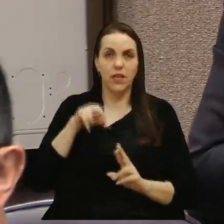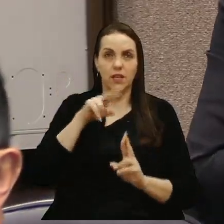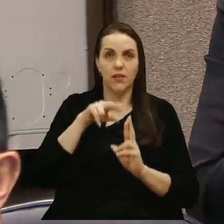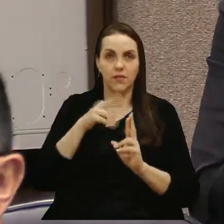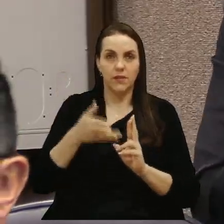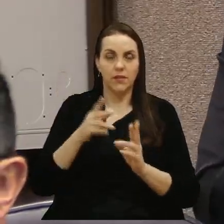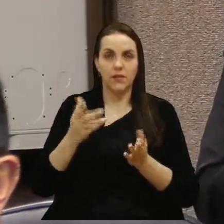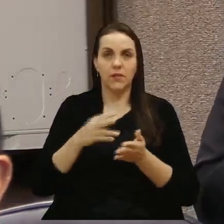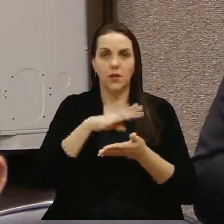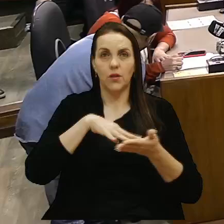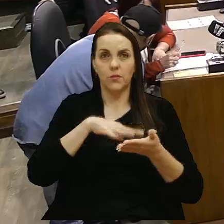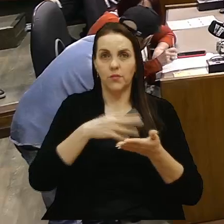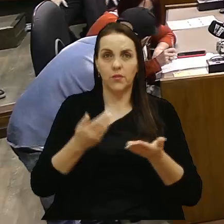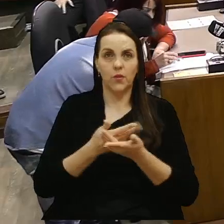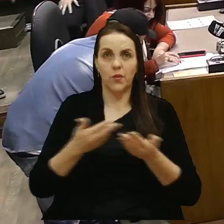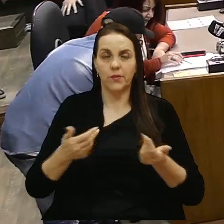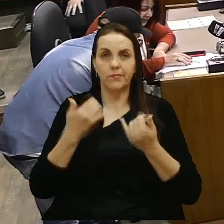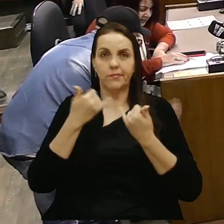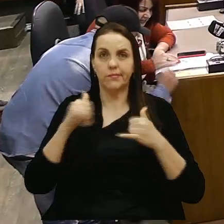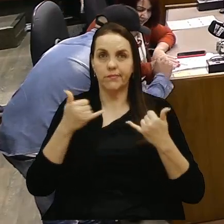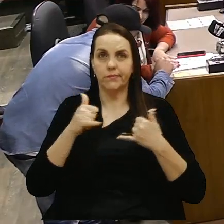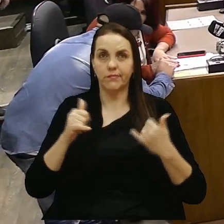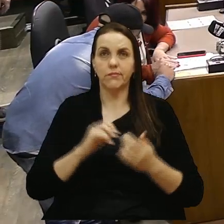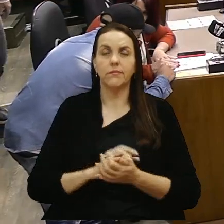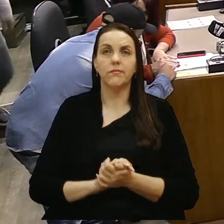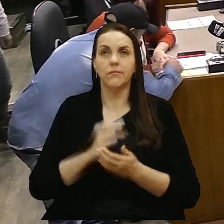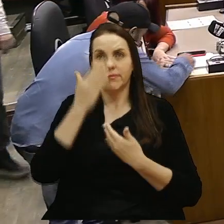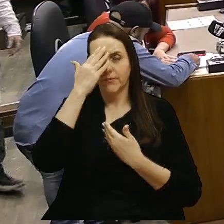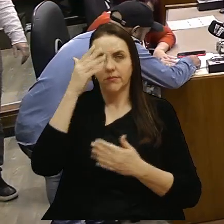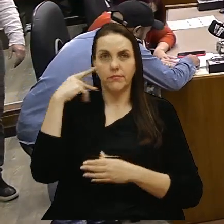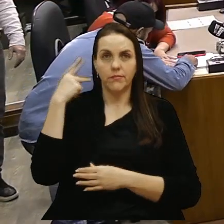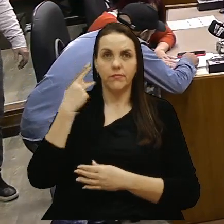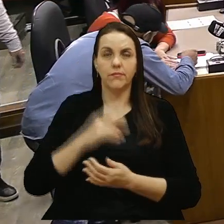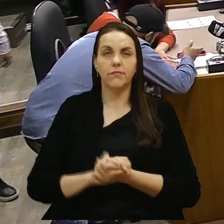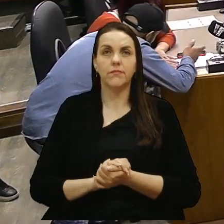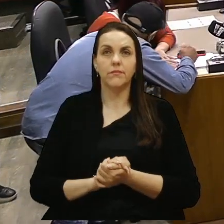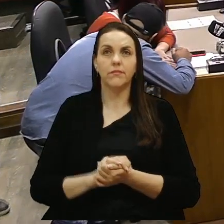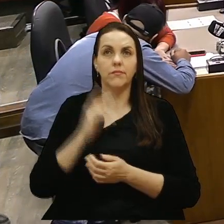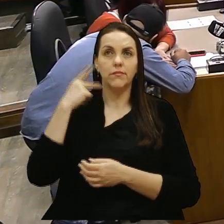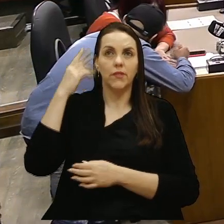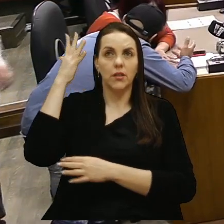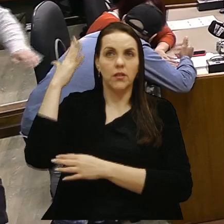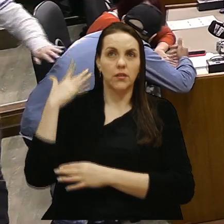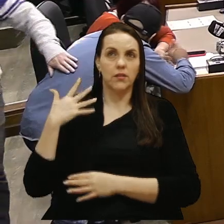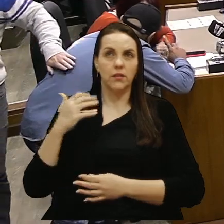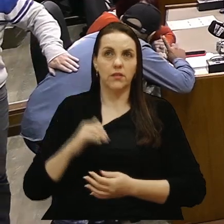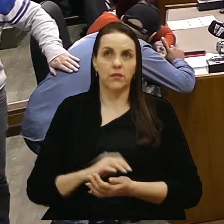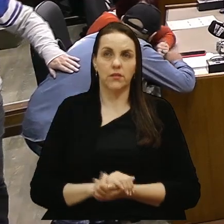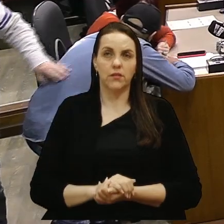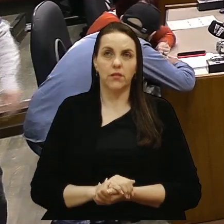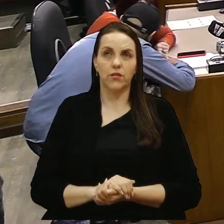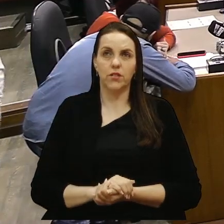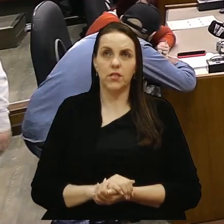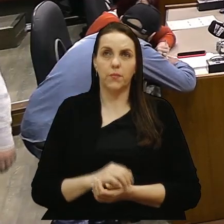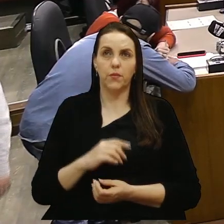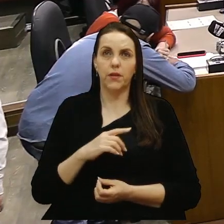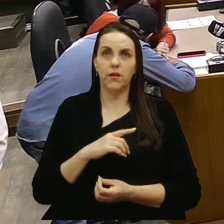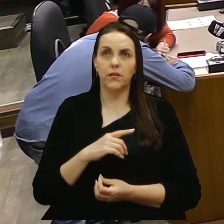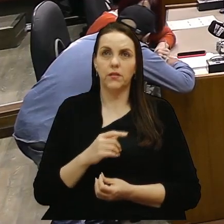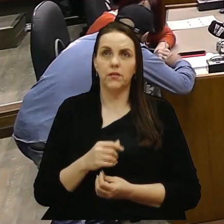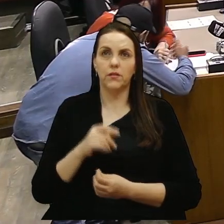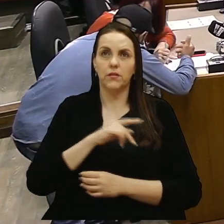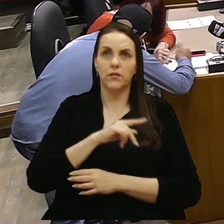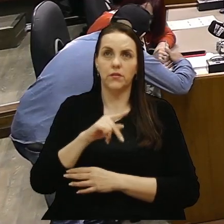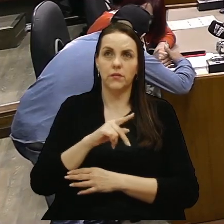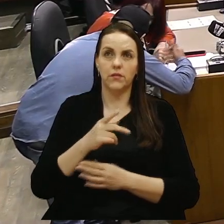de energia. Muito obrigado, presidente. Obrigado, vereador. Próxima inscrita, vereadora Daiane Mello. Senhor presidente, senhores vereadores, pessoal